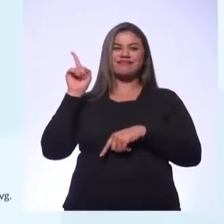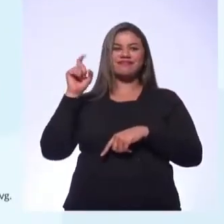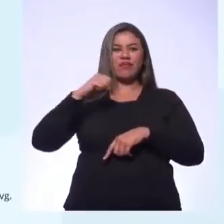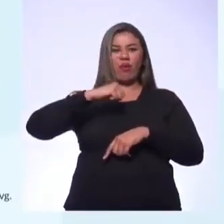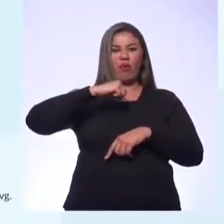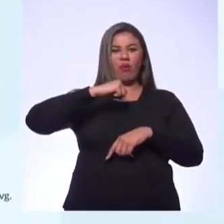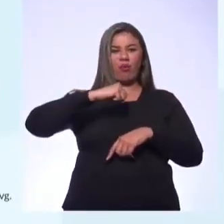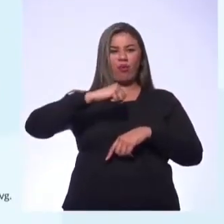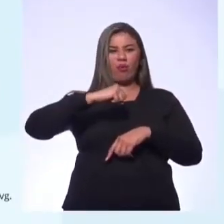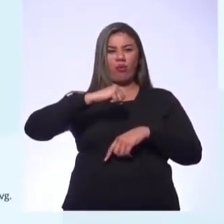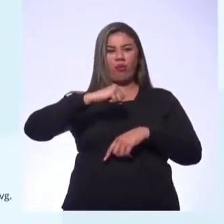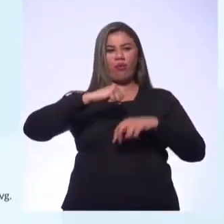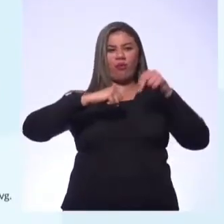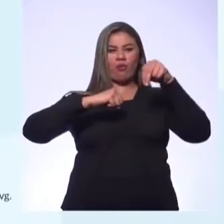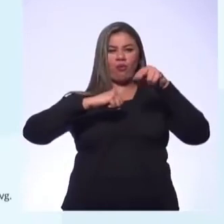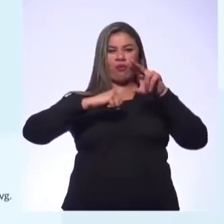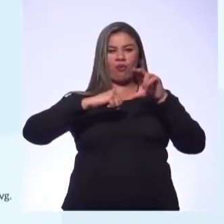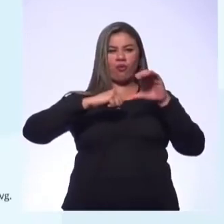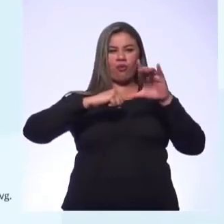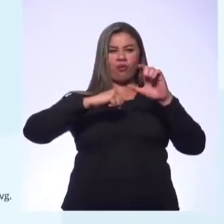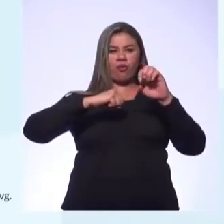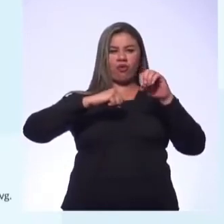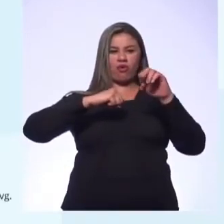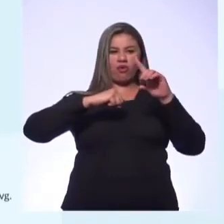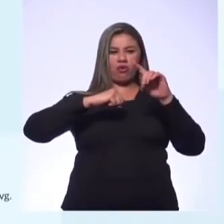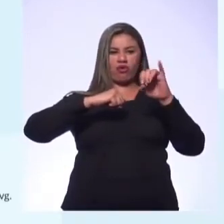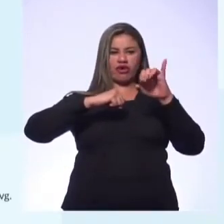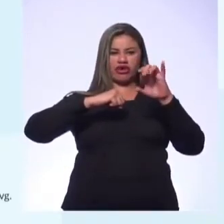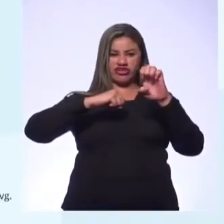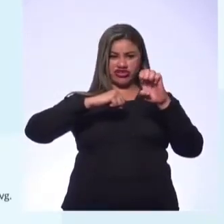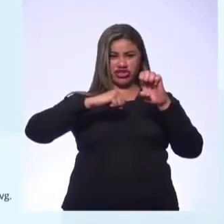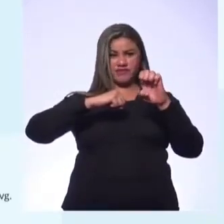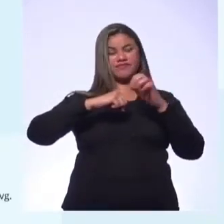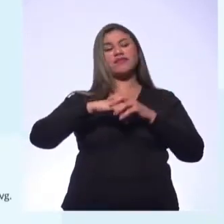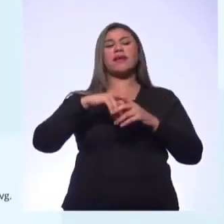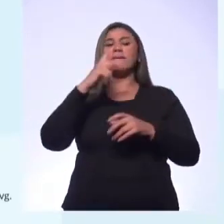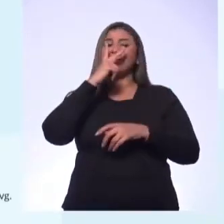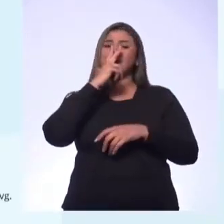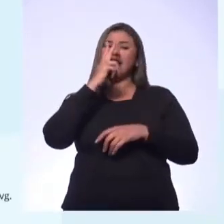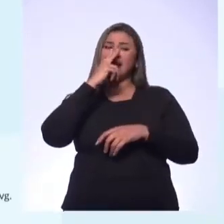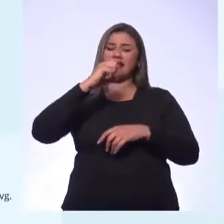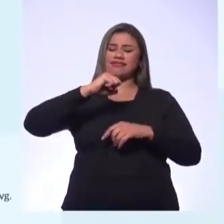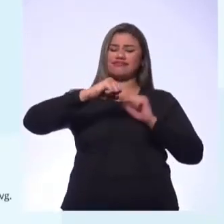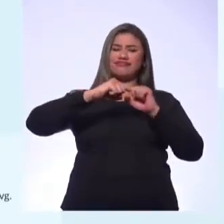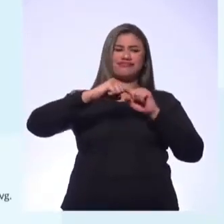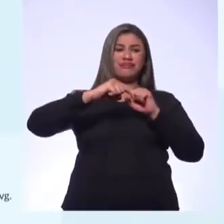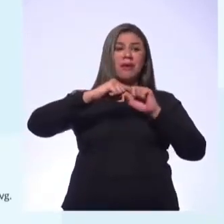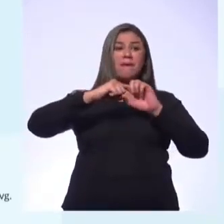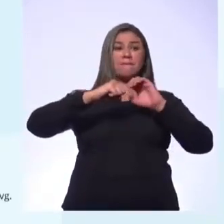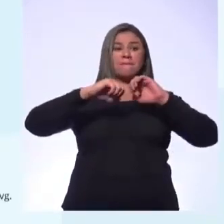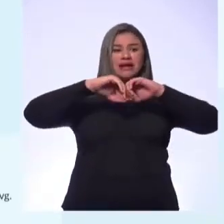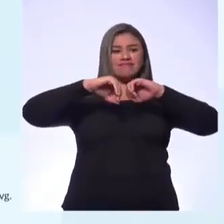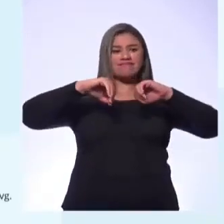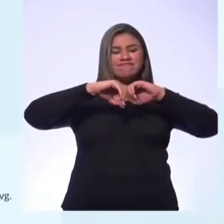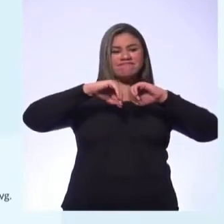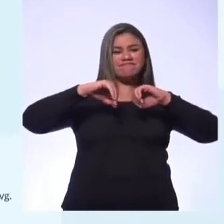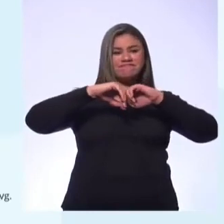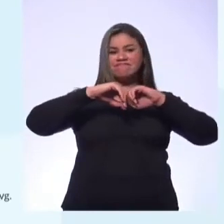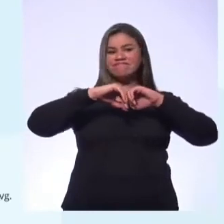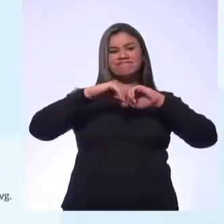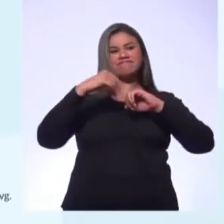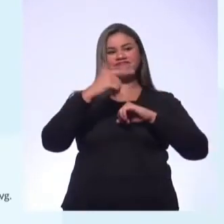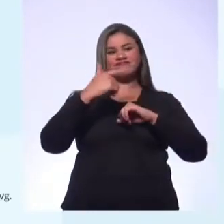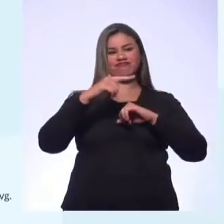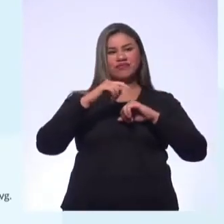dizer que tem formato de núcleo, mas não é um núcleo, tá? Por quê? Porque não tem uma membrana separando o núcleo do resto